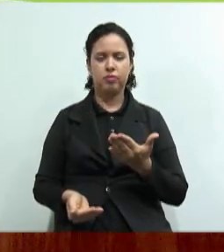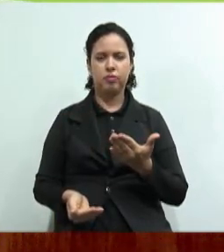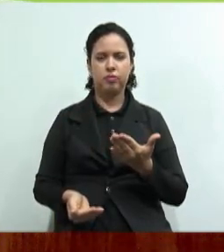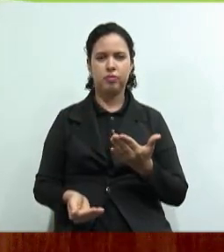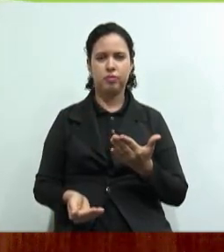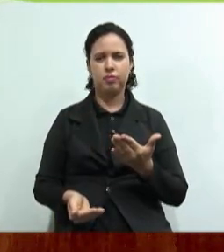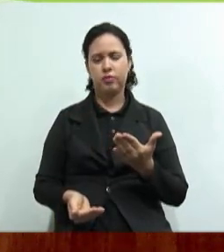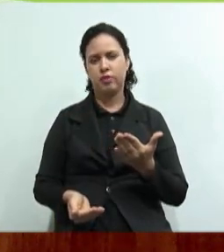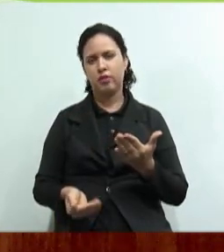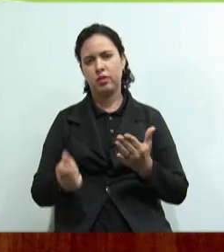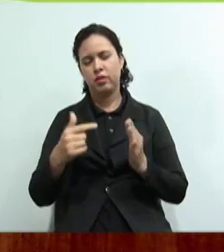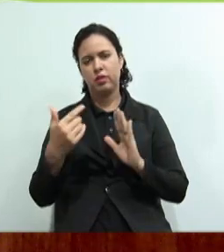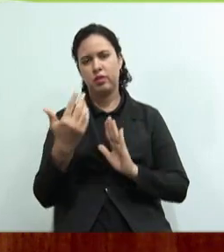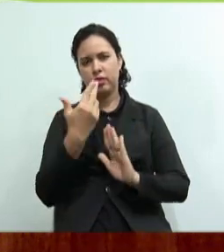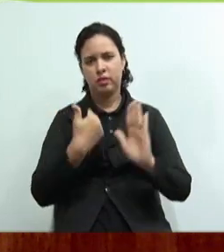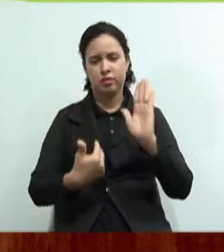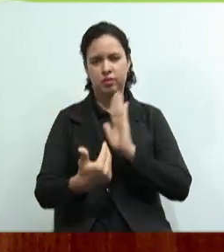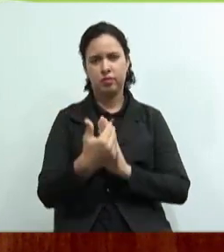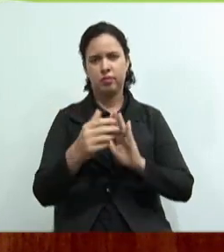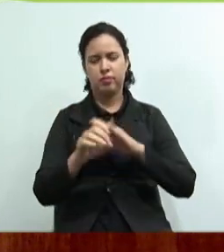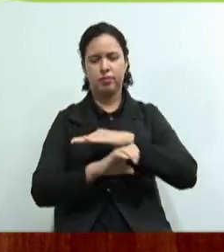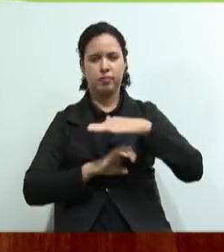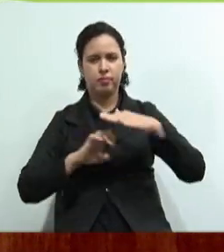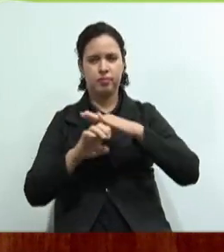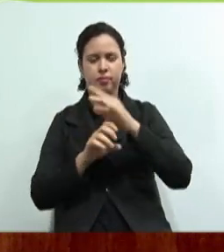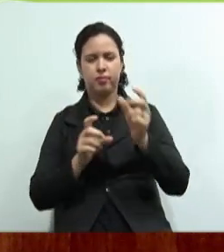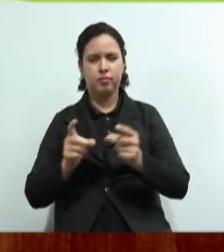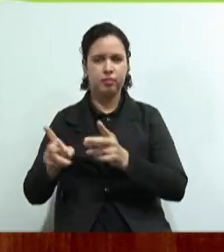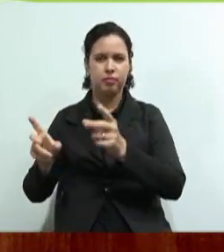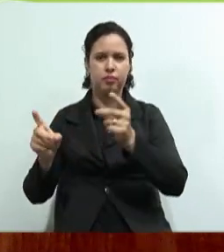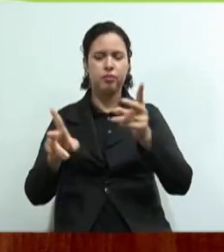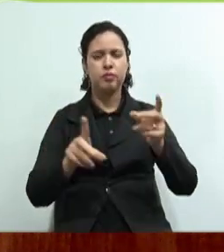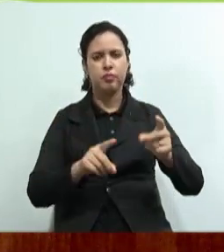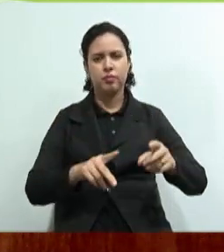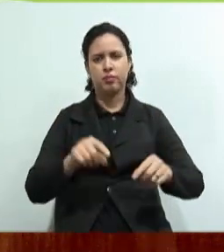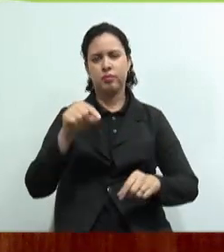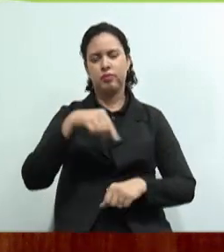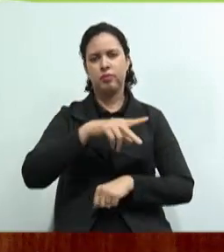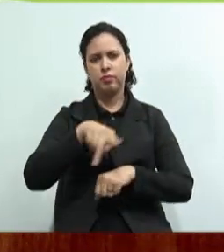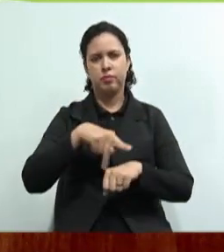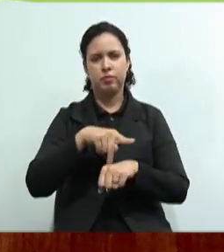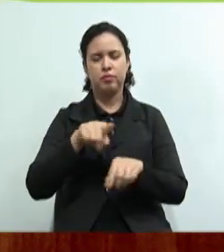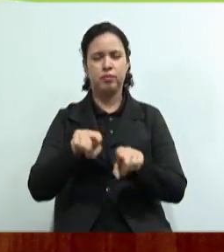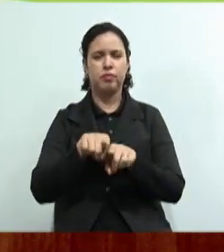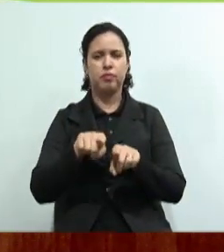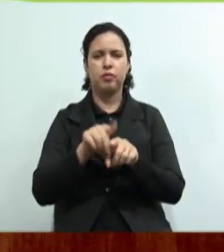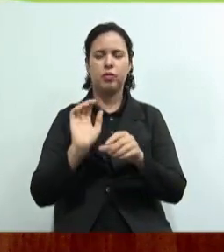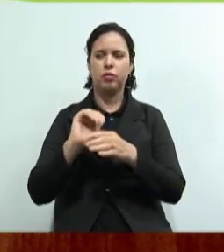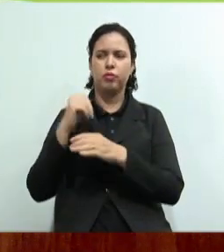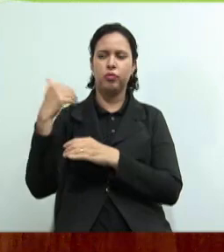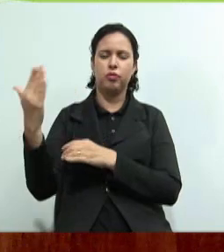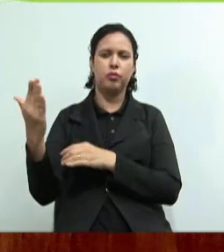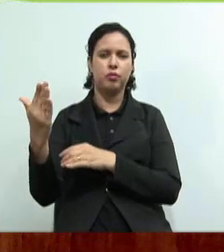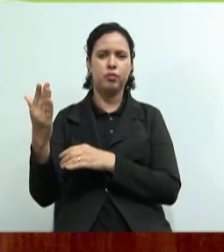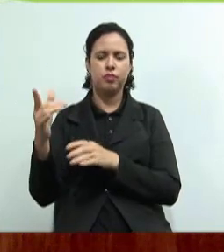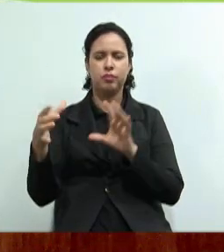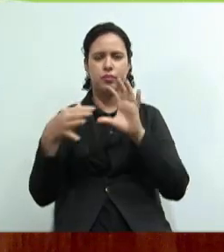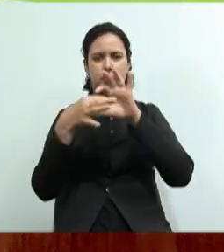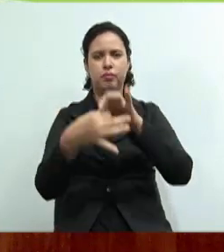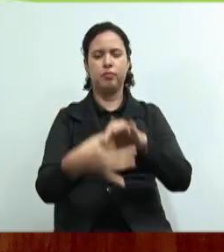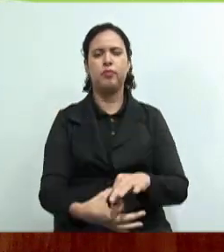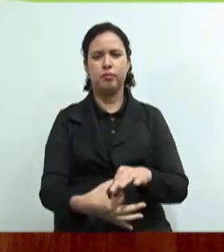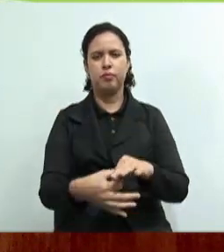a imagem de uma empresa dessa no comércio nacional ou internacional é muito fácil. É só vinculá-la a